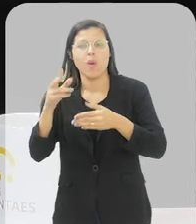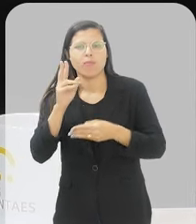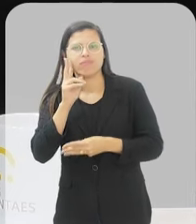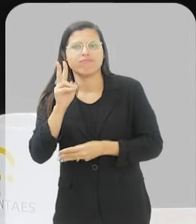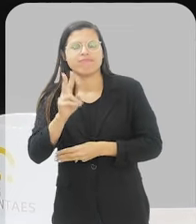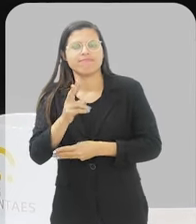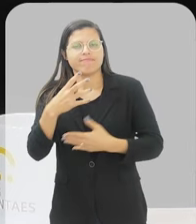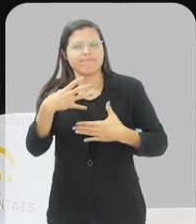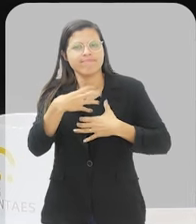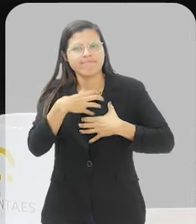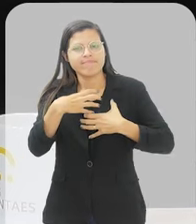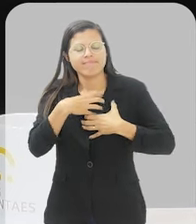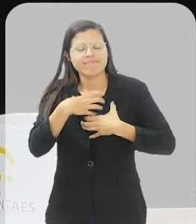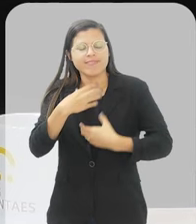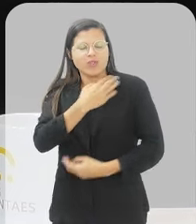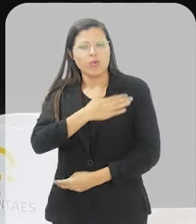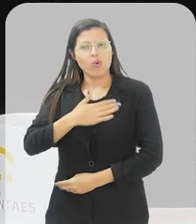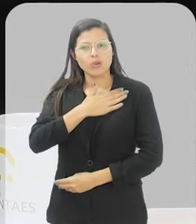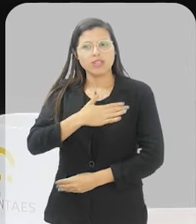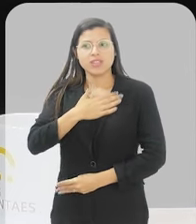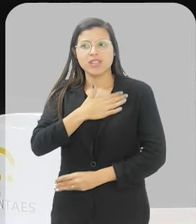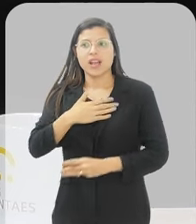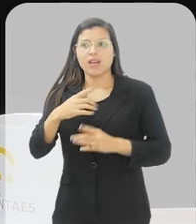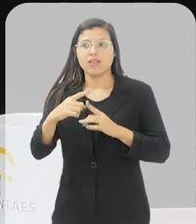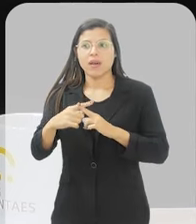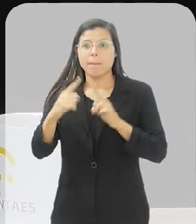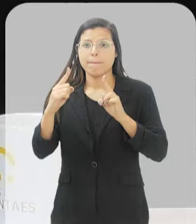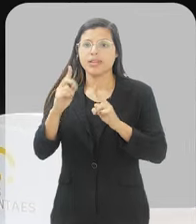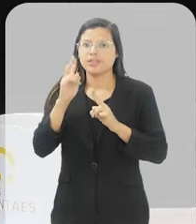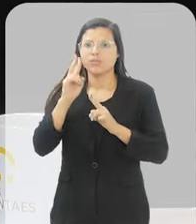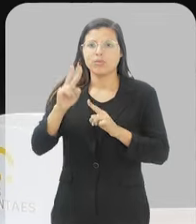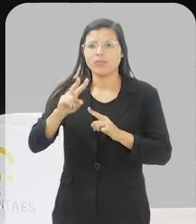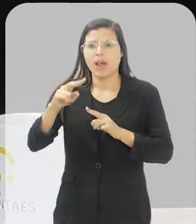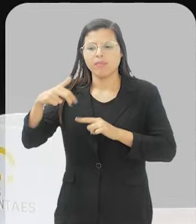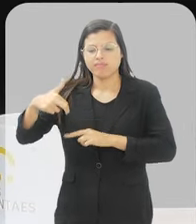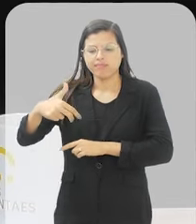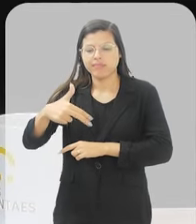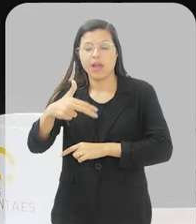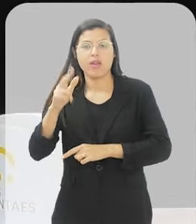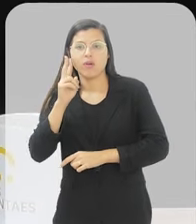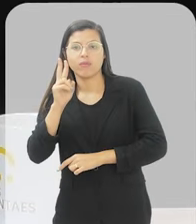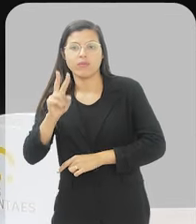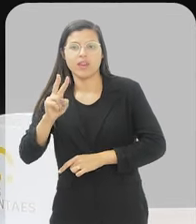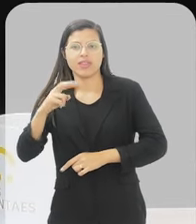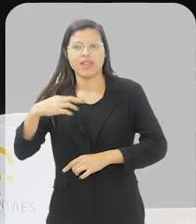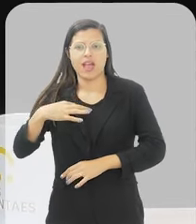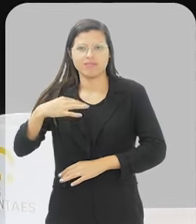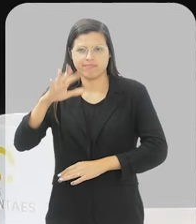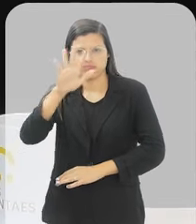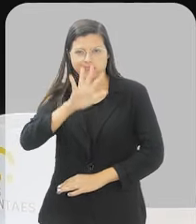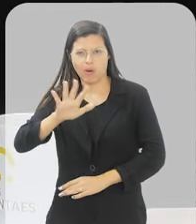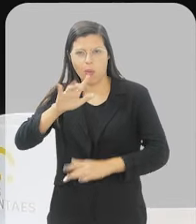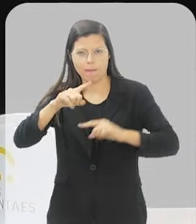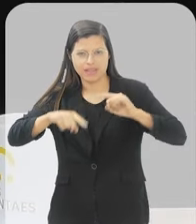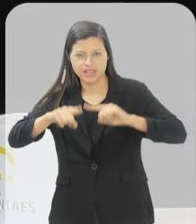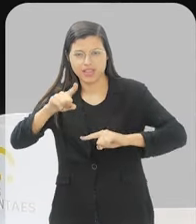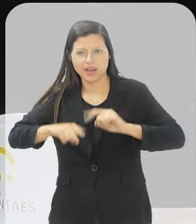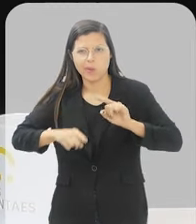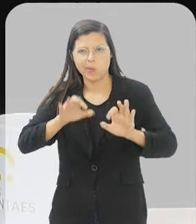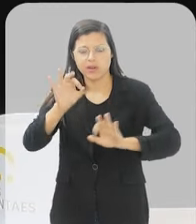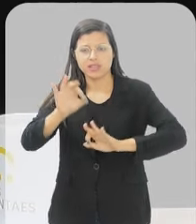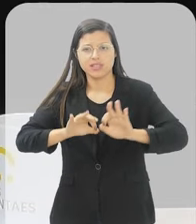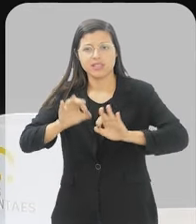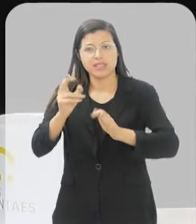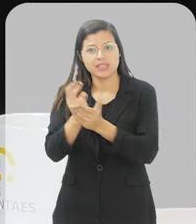me via no componente desfilando no chão, me via na alegoria. E aí eu sempre tive esse